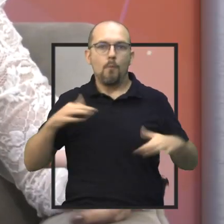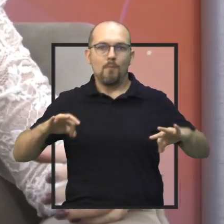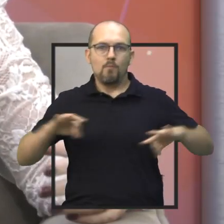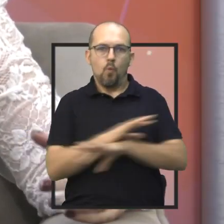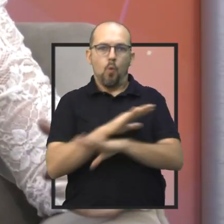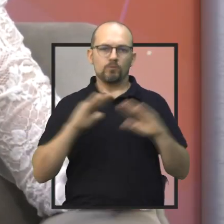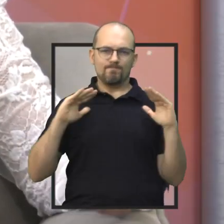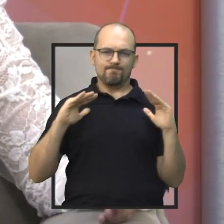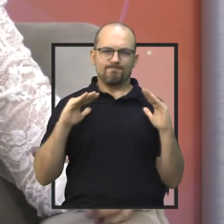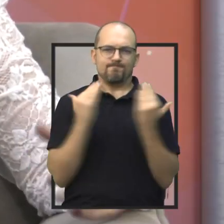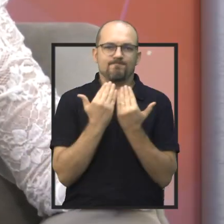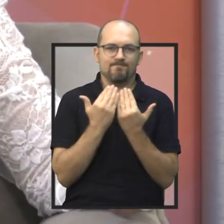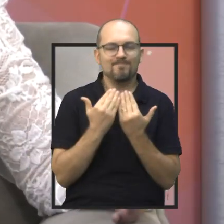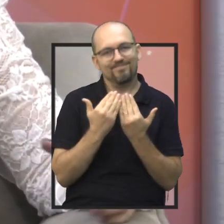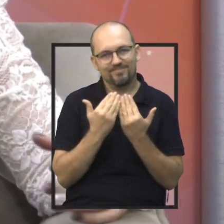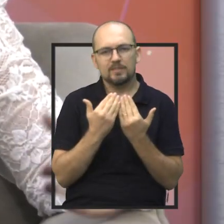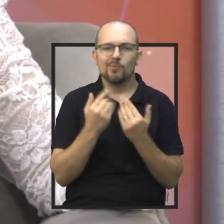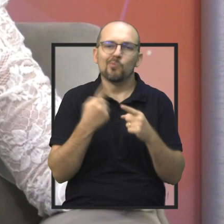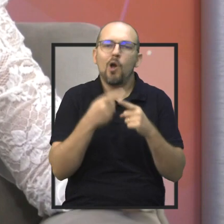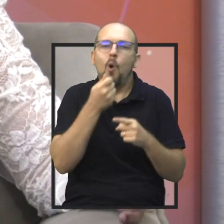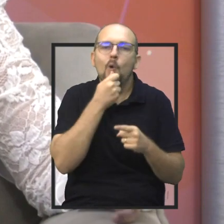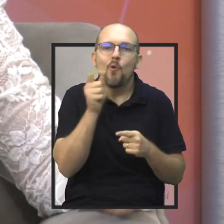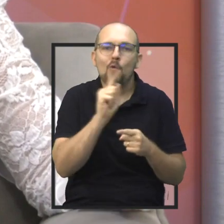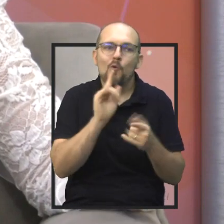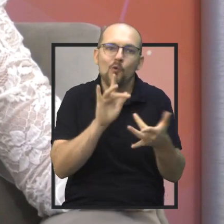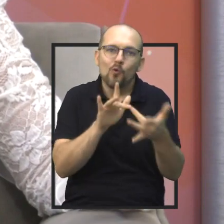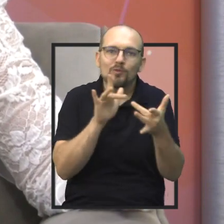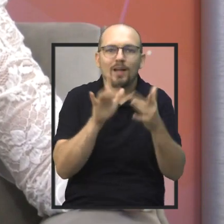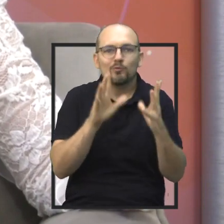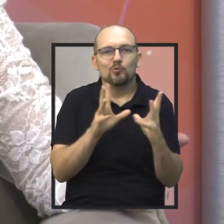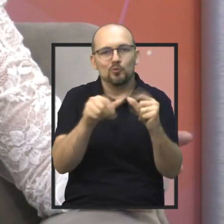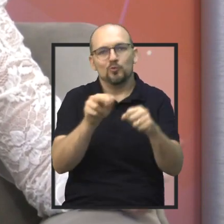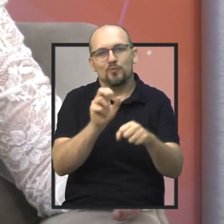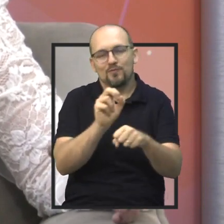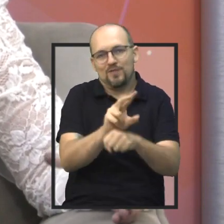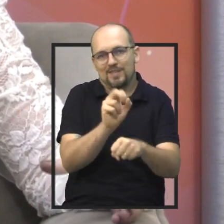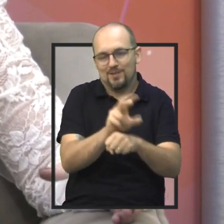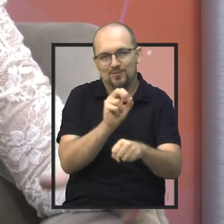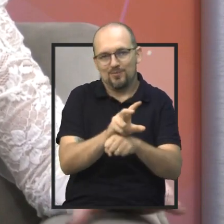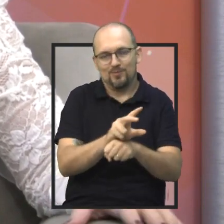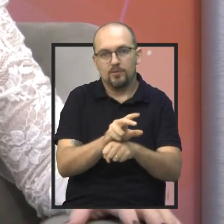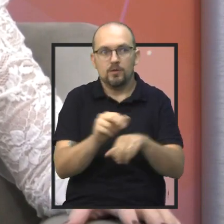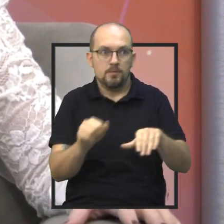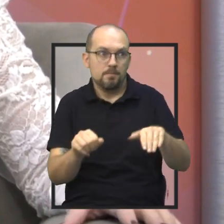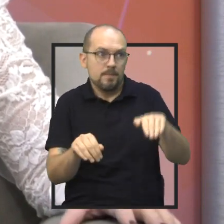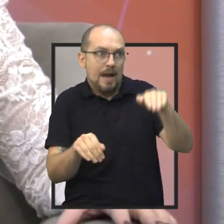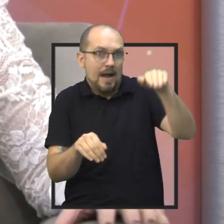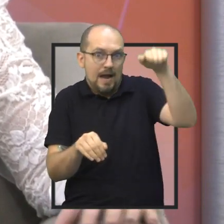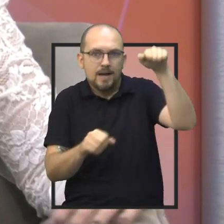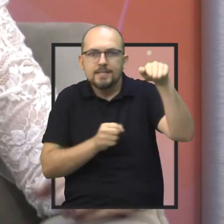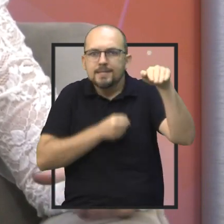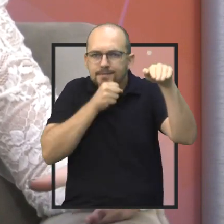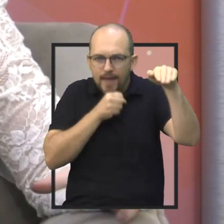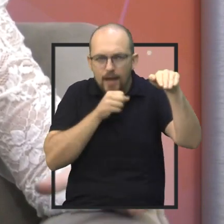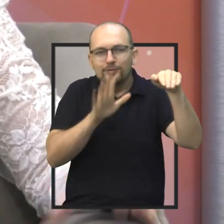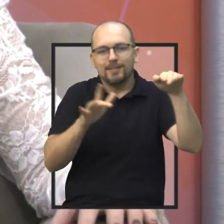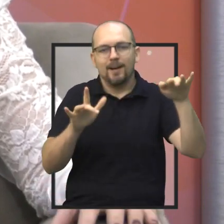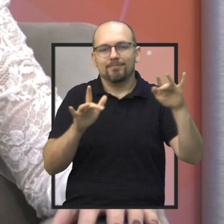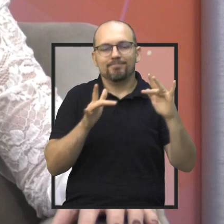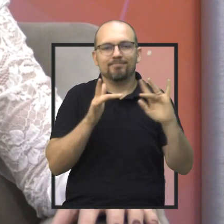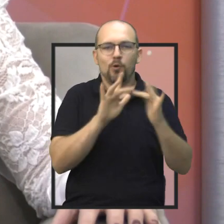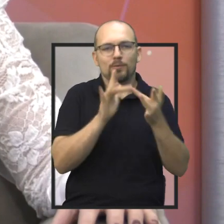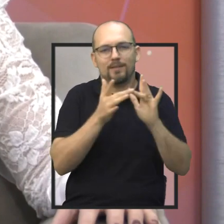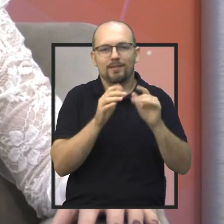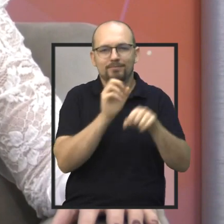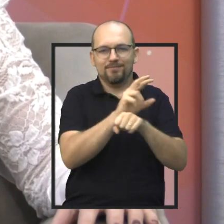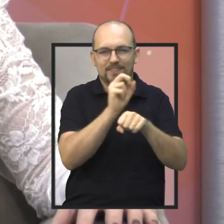todos os vírus, adenovírus e quadros, né, virais que uma pessoa mais velha já foi. Então, eles são mais